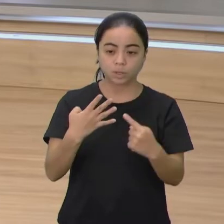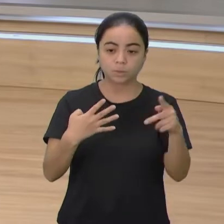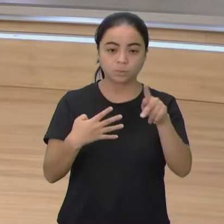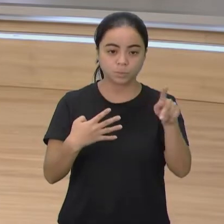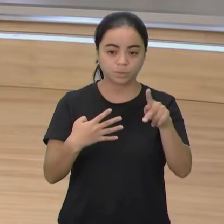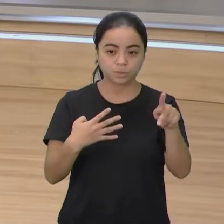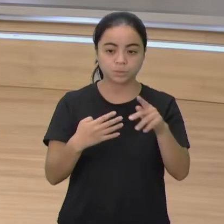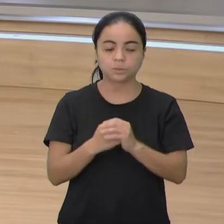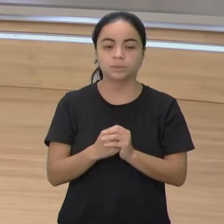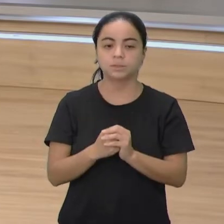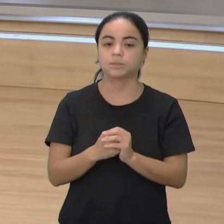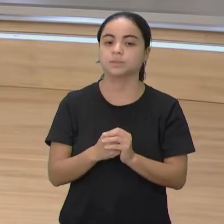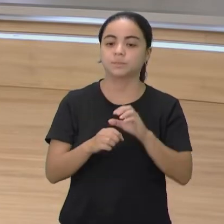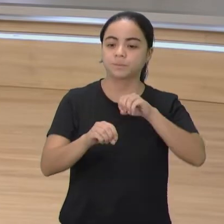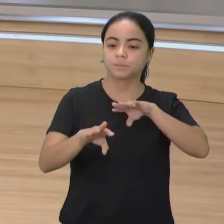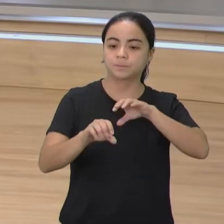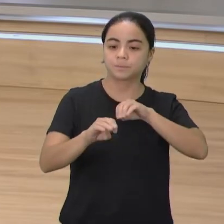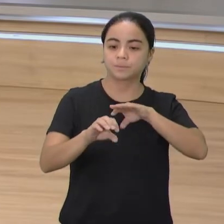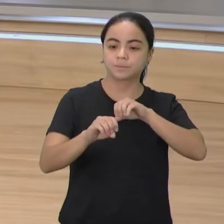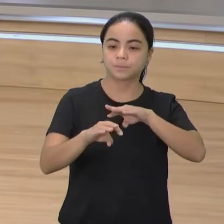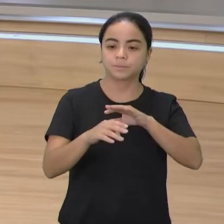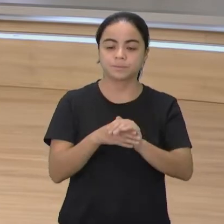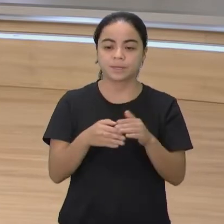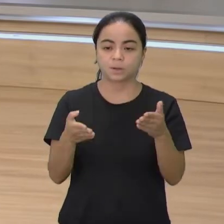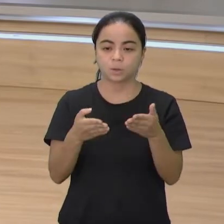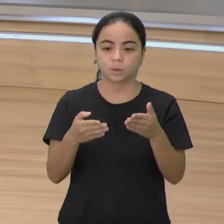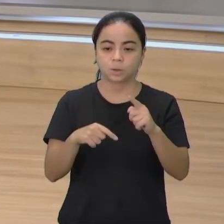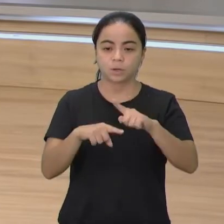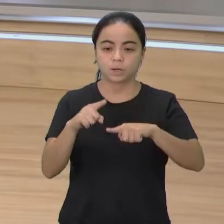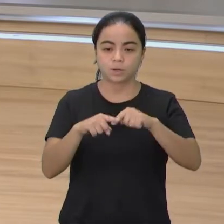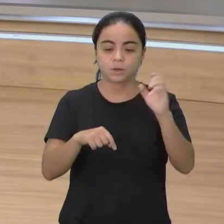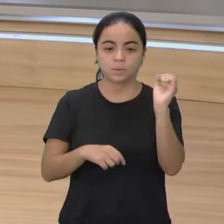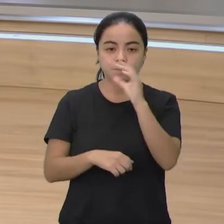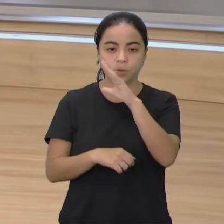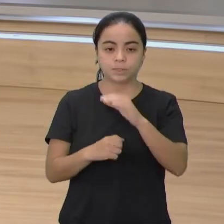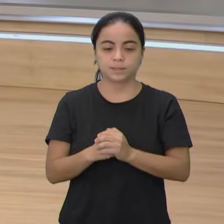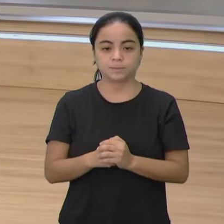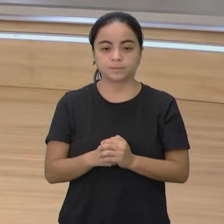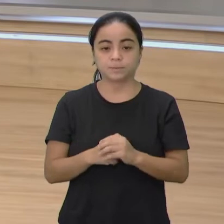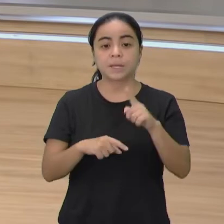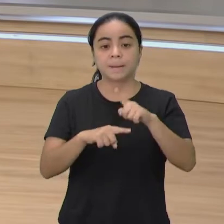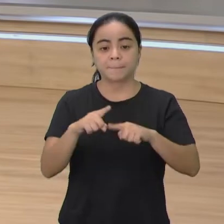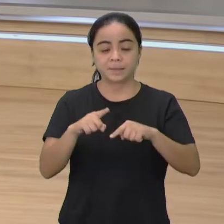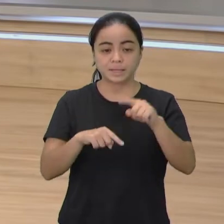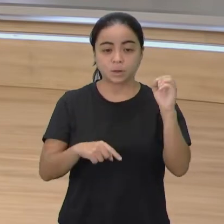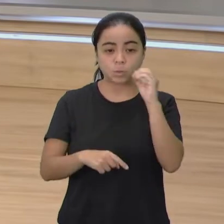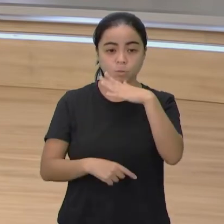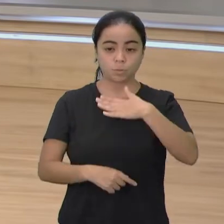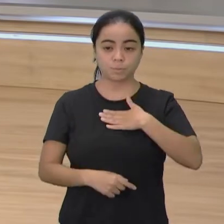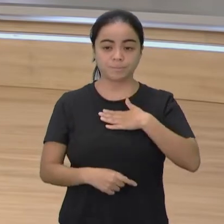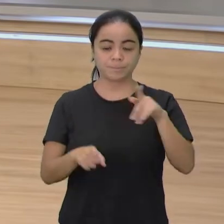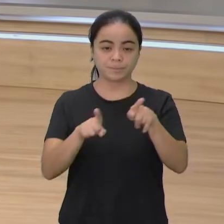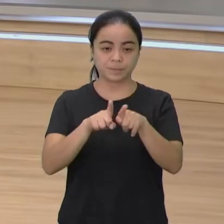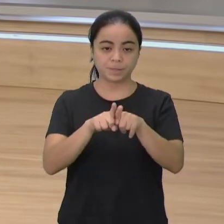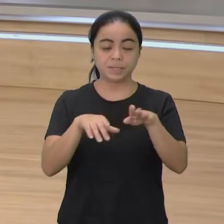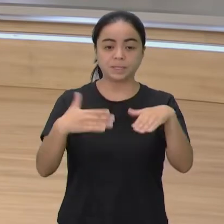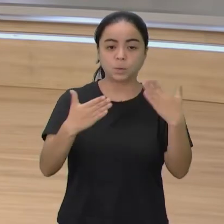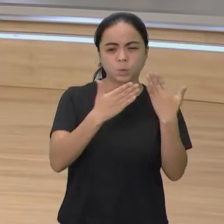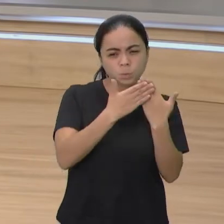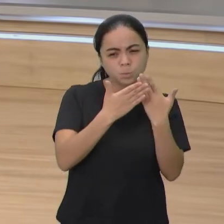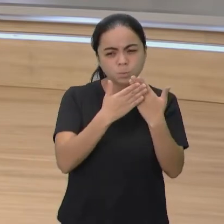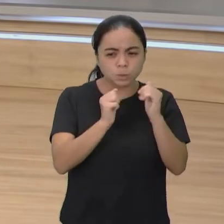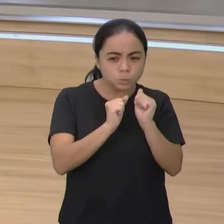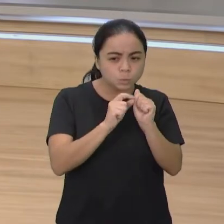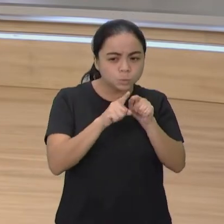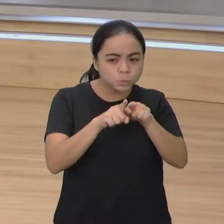diferentes ministrando para vocês, estudando com vocês esse novo material. É um material novo para mim também, então a gente vai estudando junto,